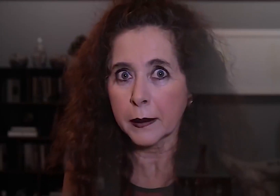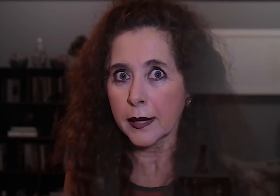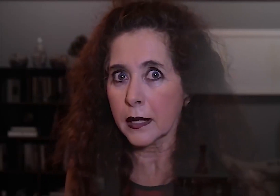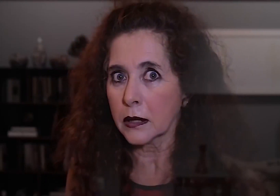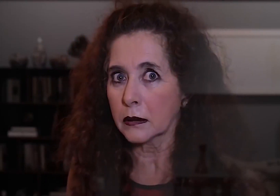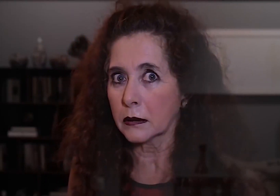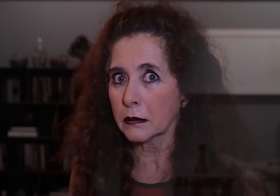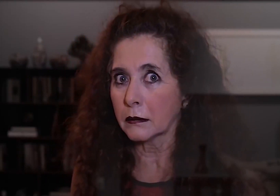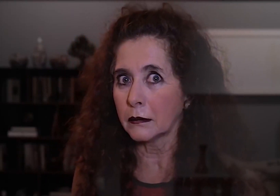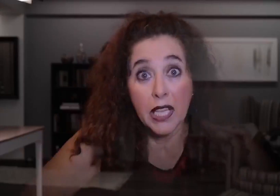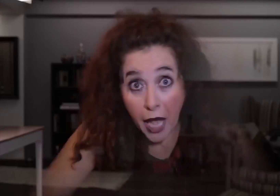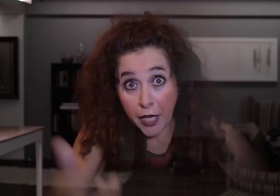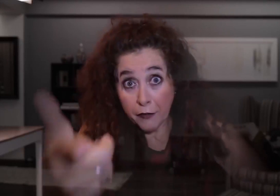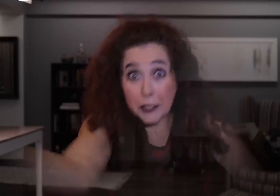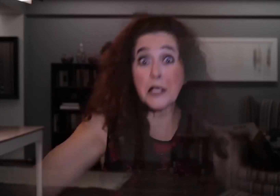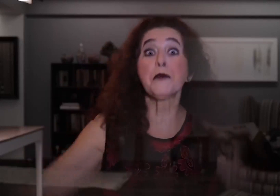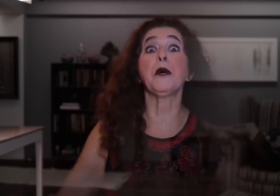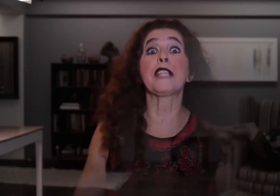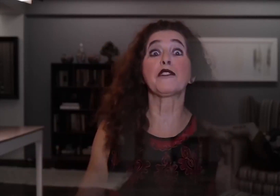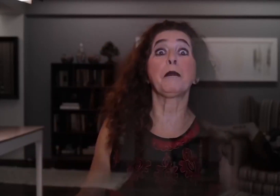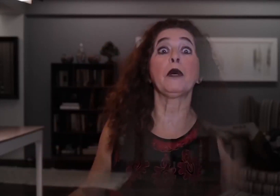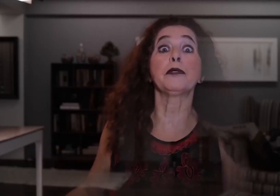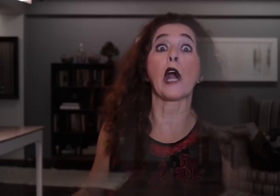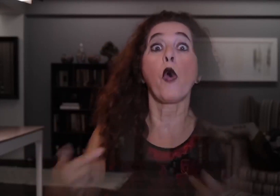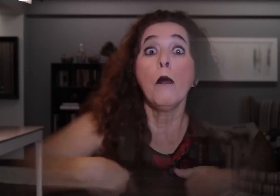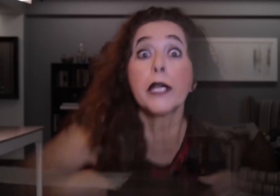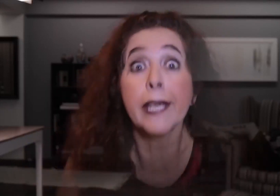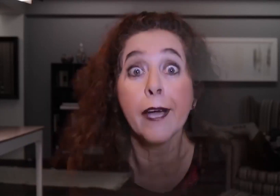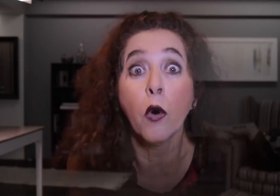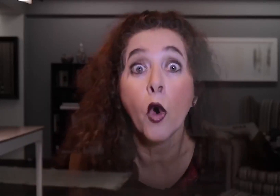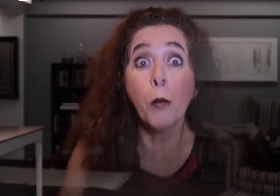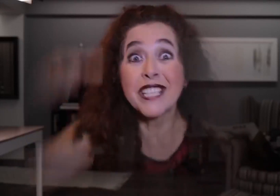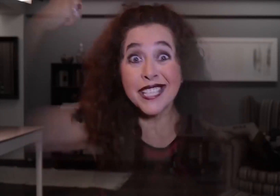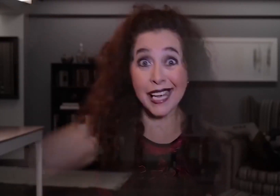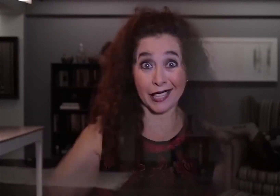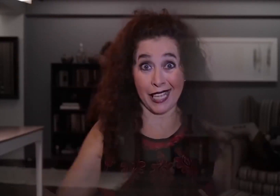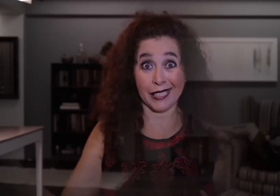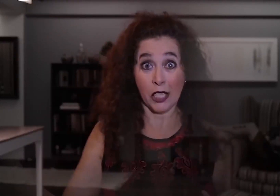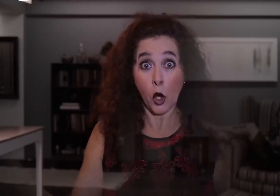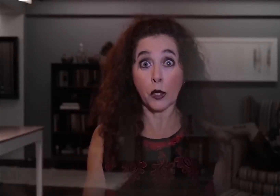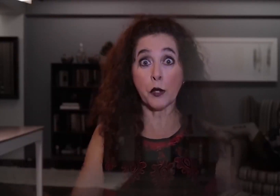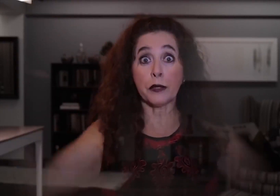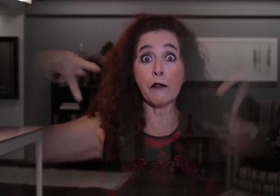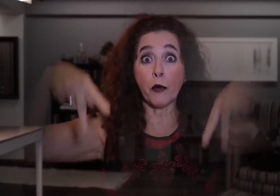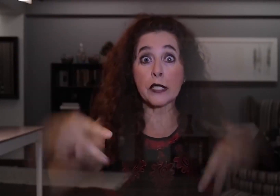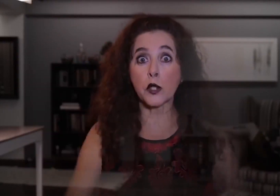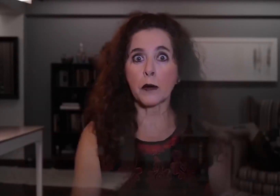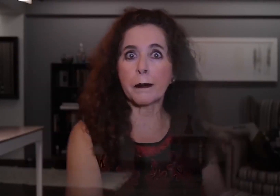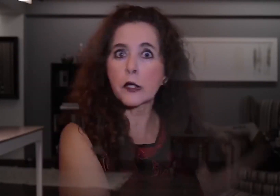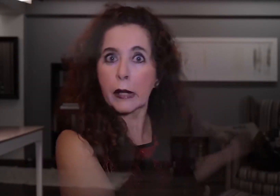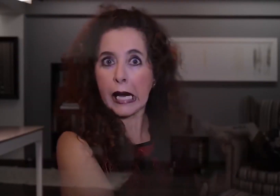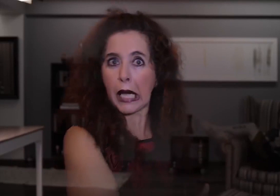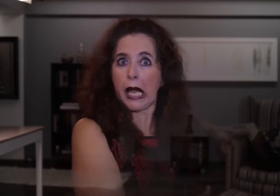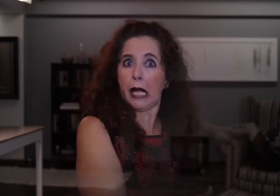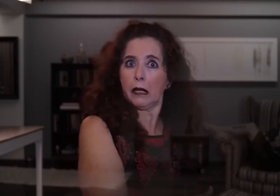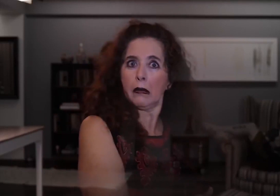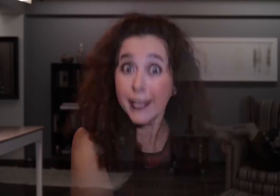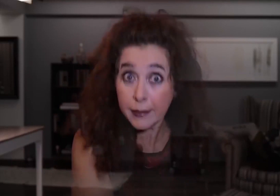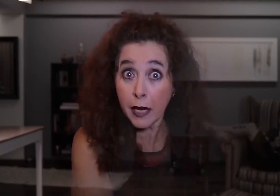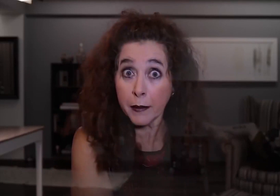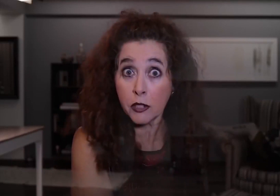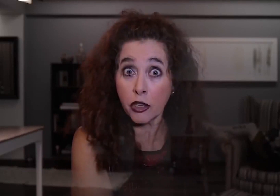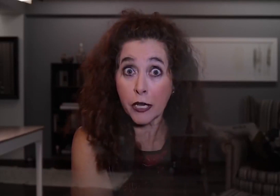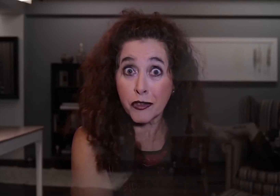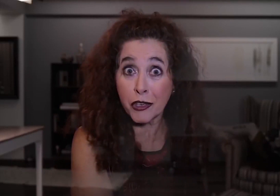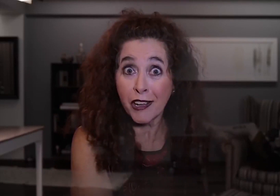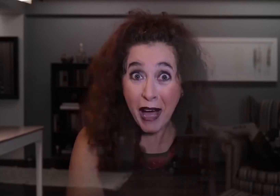nasci muito tempo atrás. Muito tempo atrás. E aí, vocês insuportáveis vão perguntar como que eu, uma desencarnada, consigo ter influência sobre